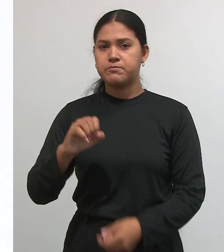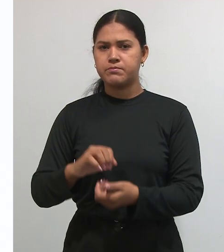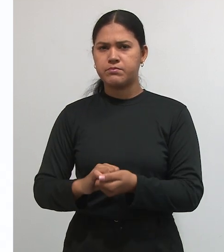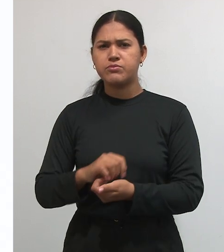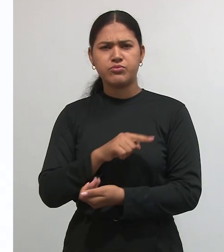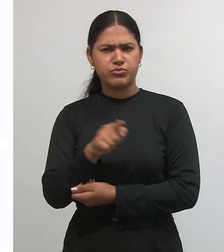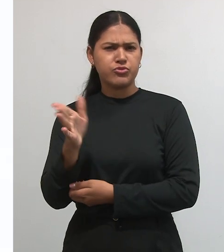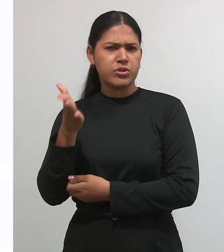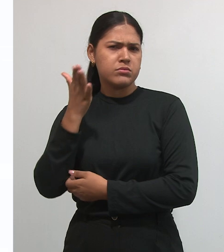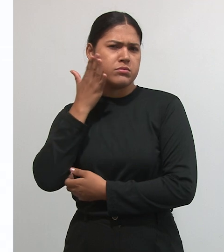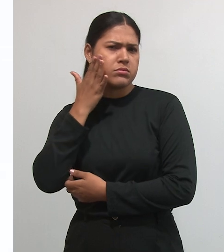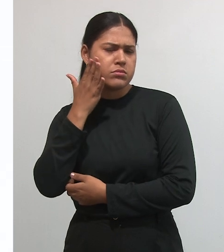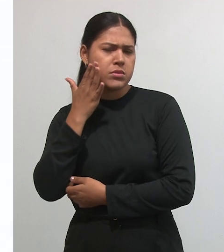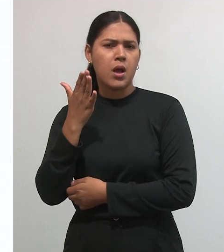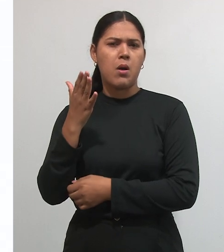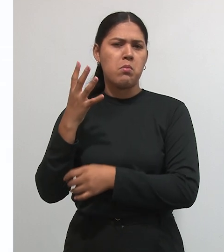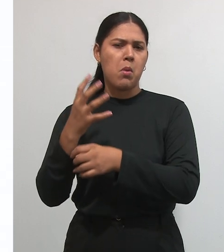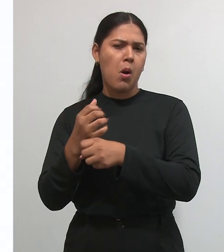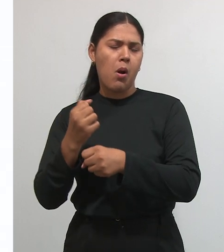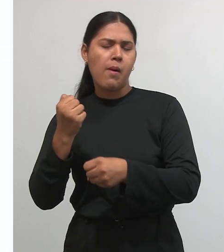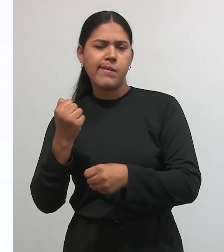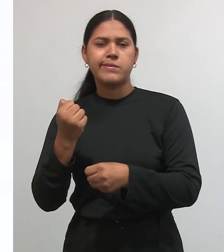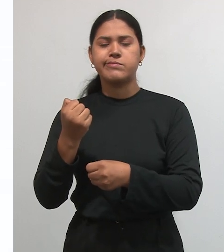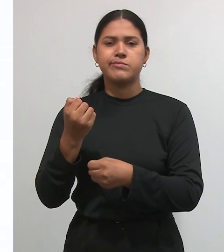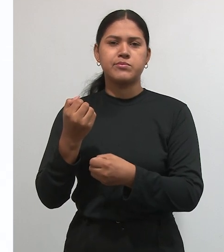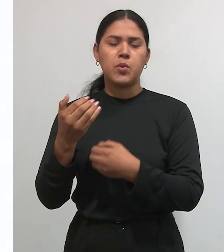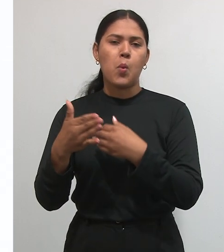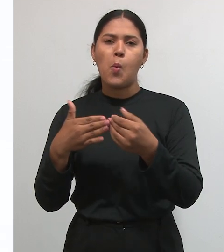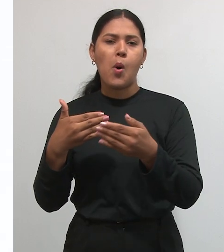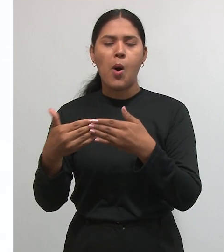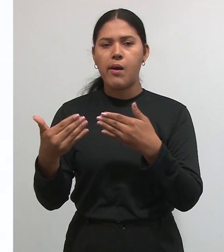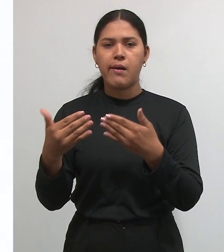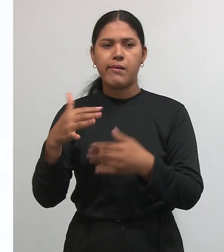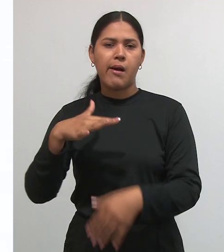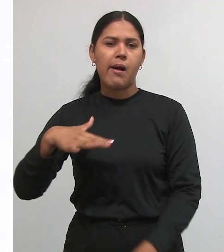que a contabilidade, né, assim como qualquer uma,